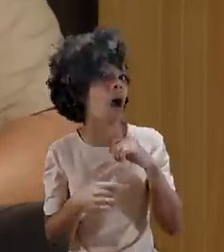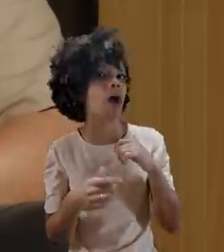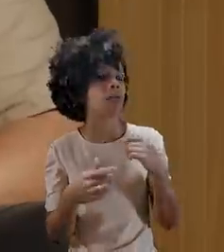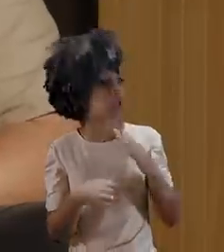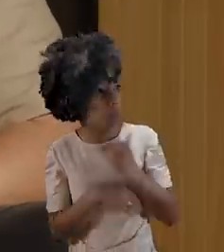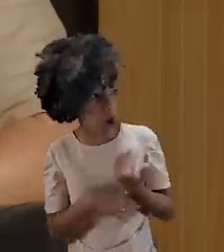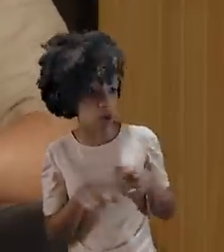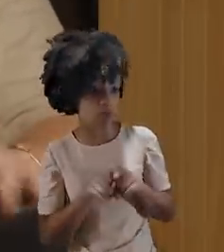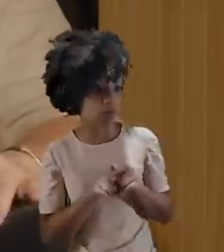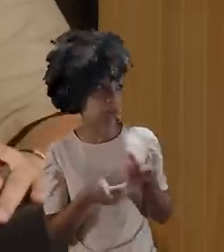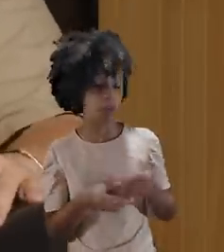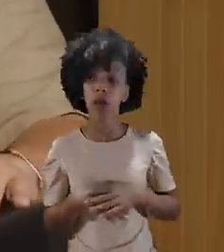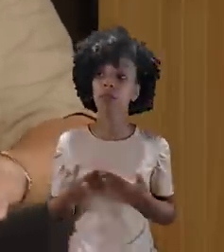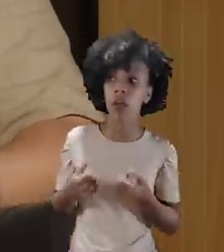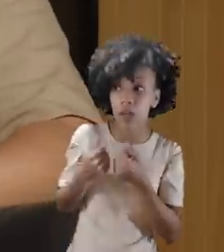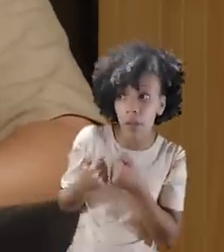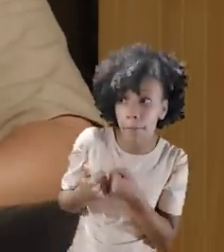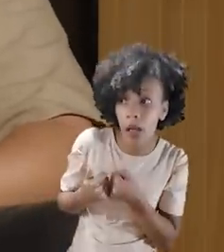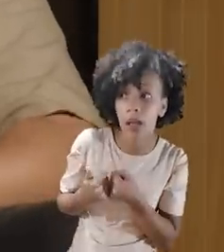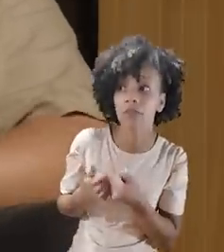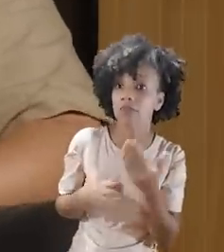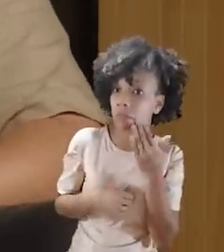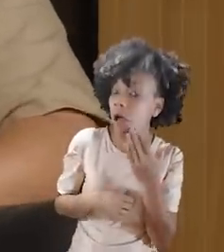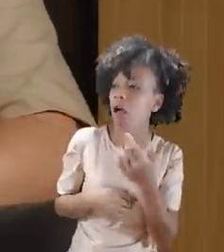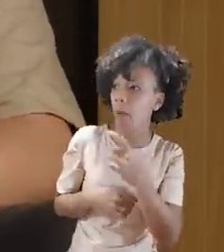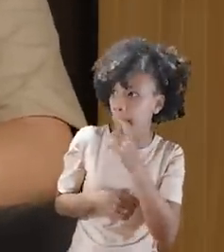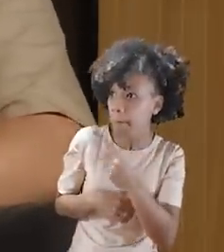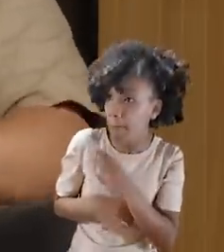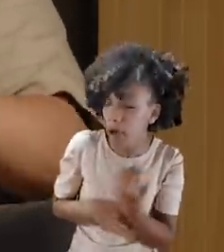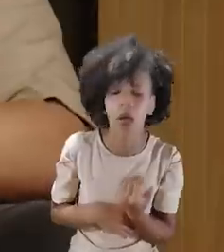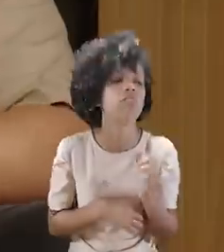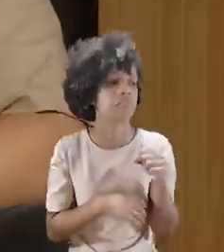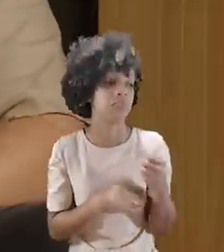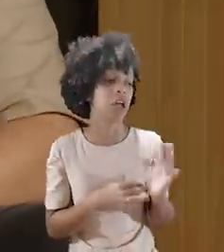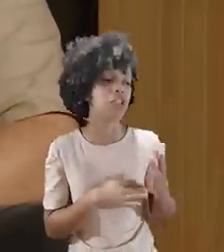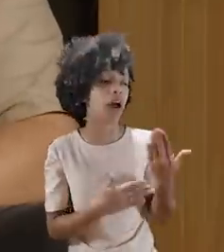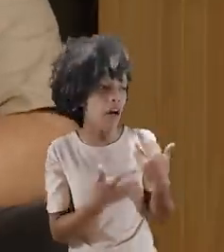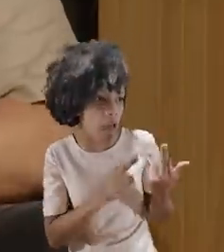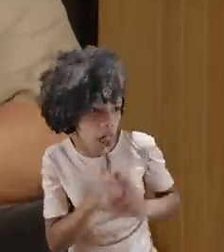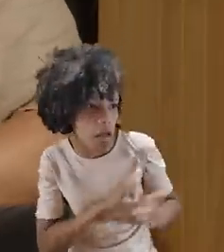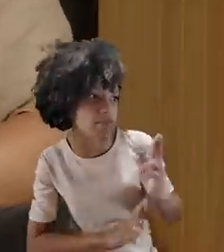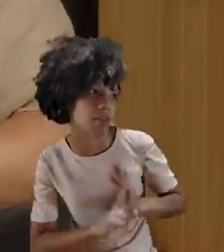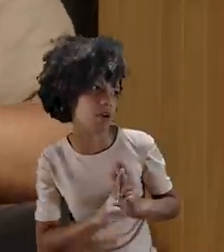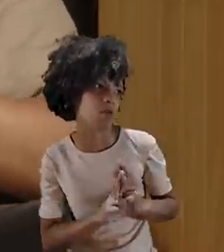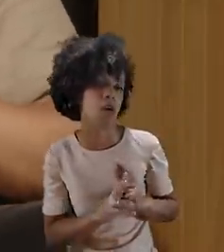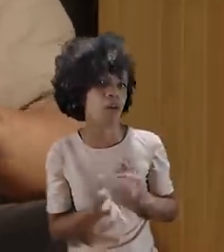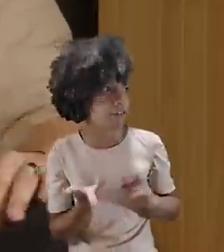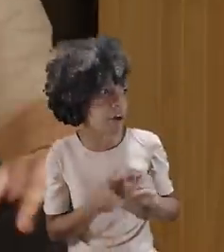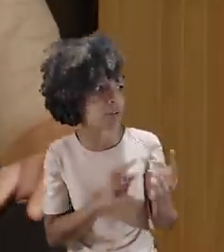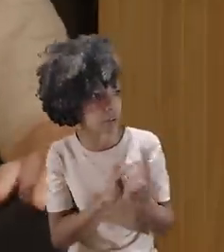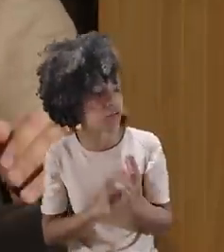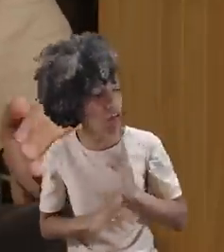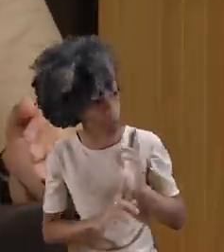que eu tenho uma situação assim também os que eu já chegou aí mãe como é que tá eu fiquei sabendo que vem sem ser então já tem essa relação tá ligado com a maioria dos clientes